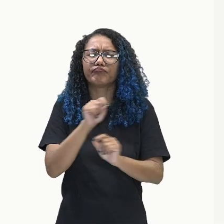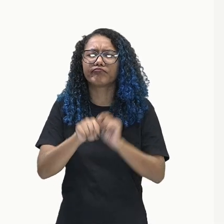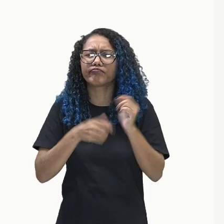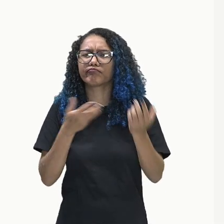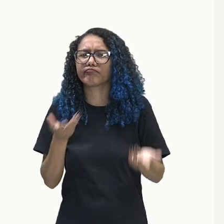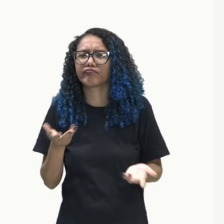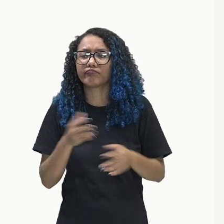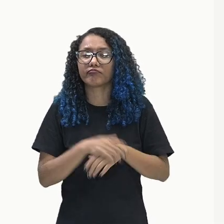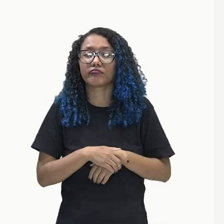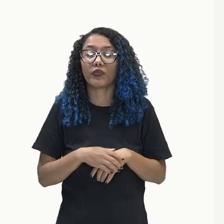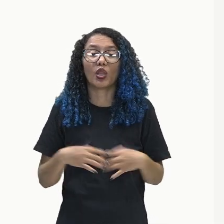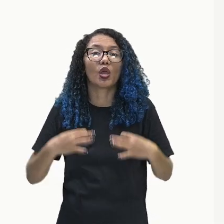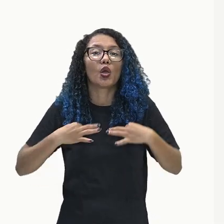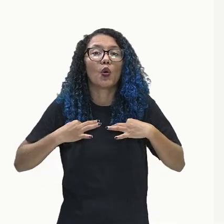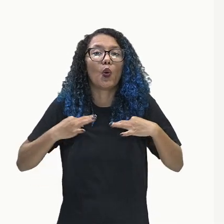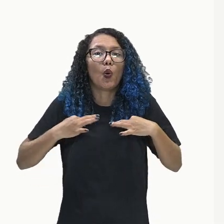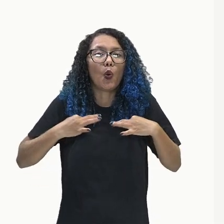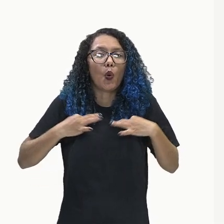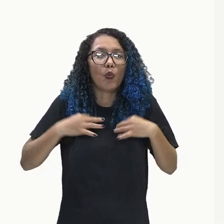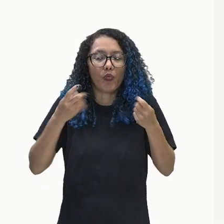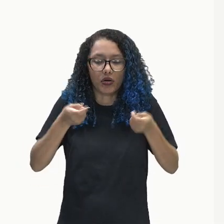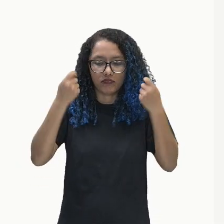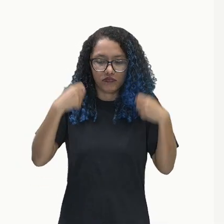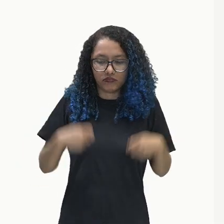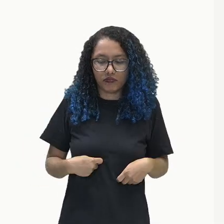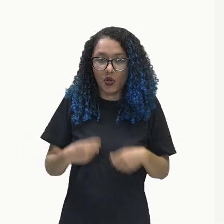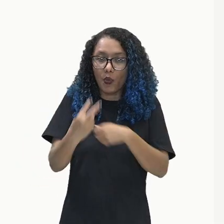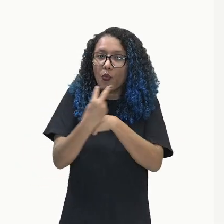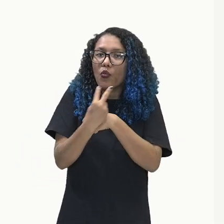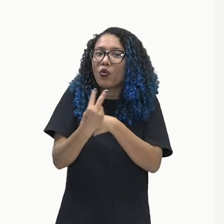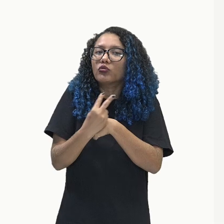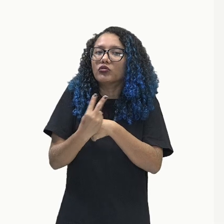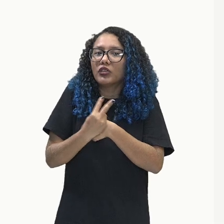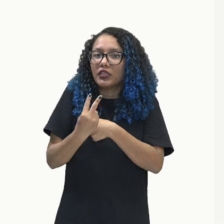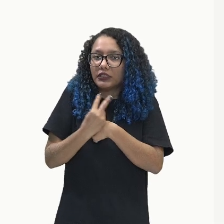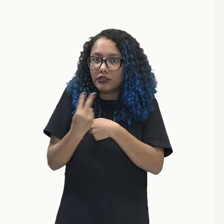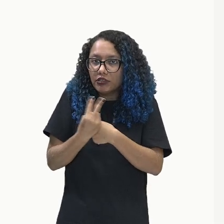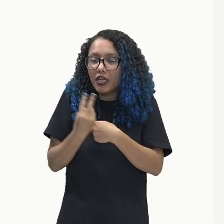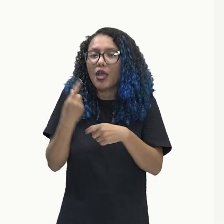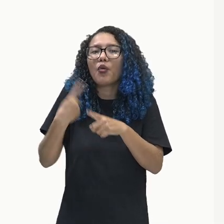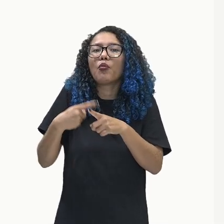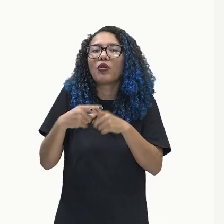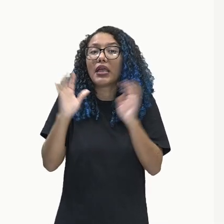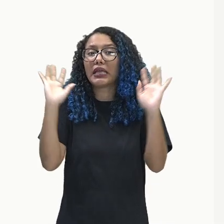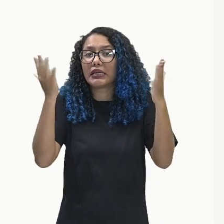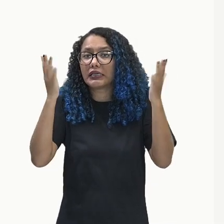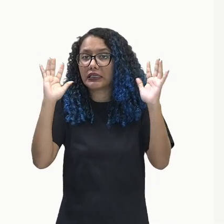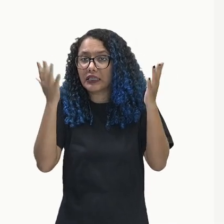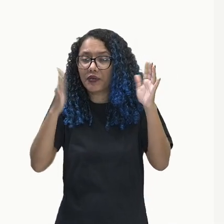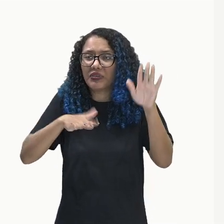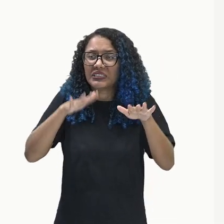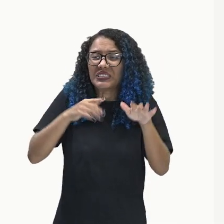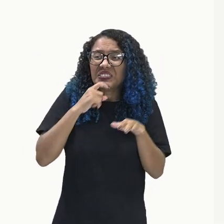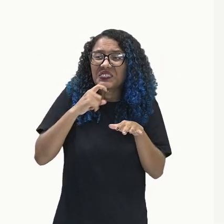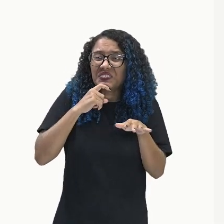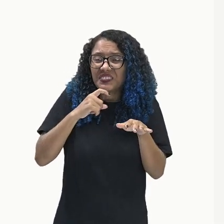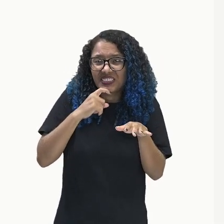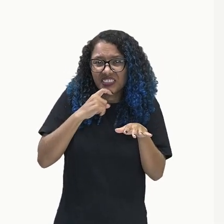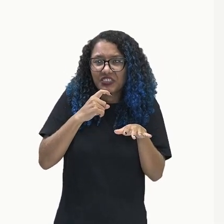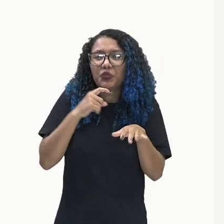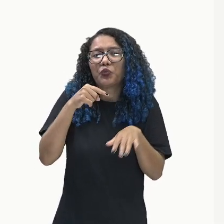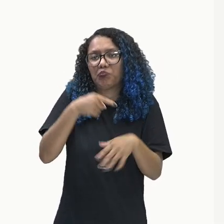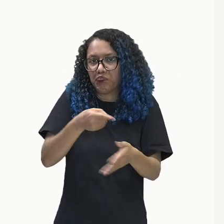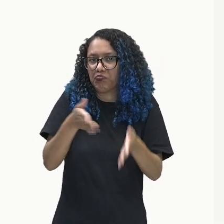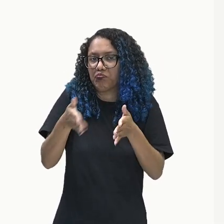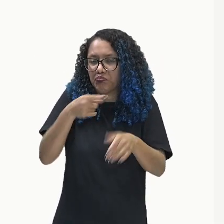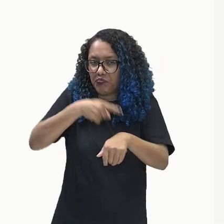de vestimenta, para proteger da questão do clima que era frio naquele momento.